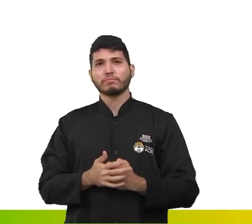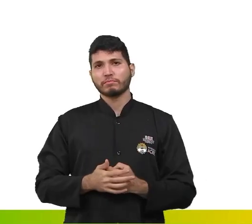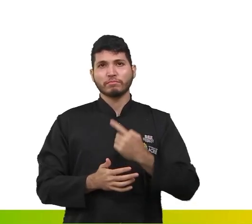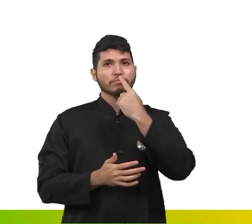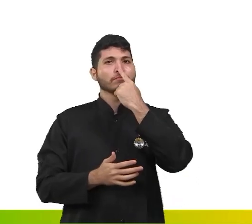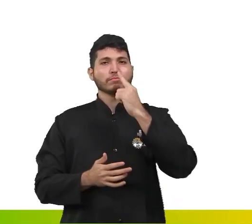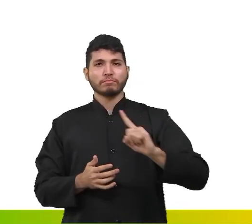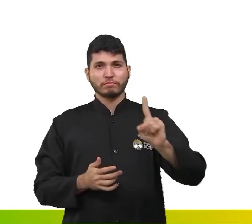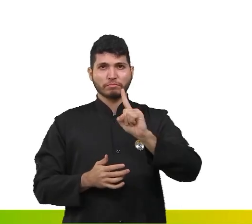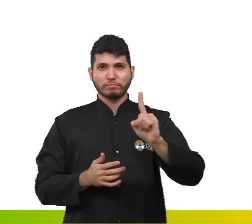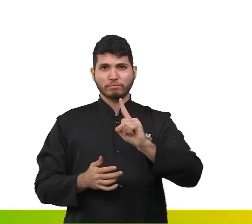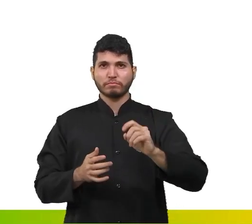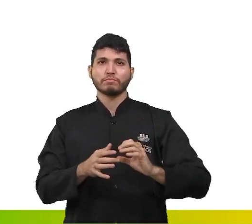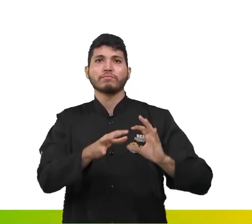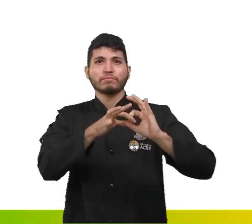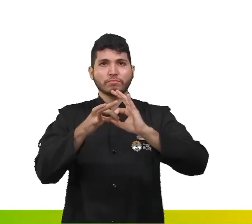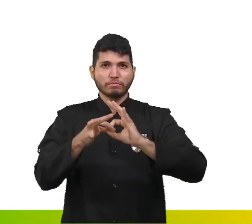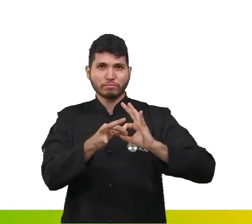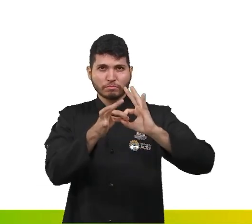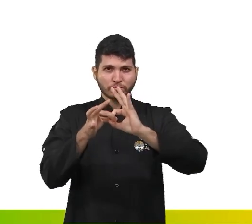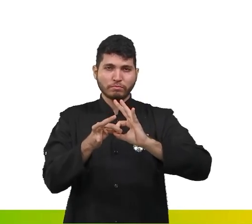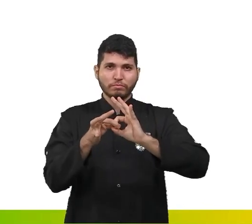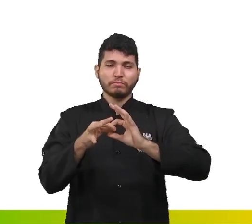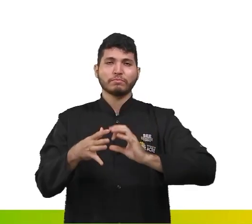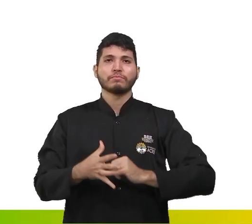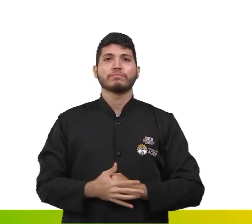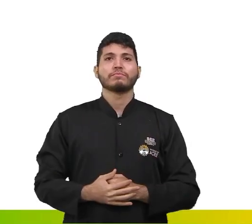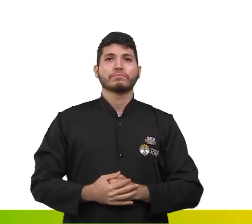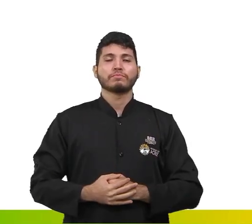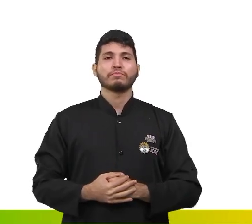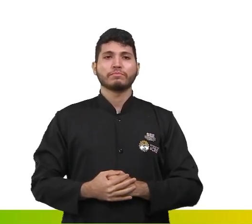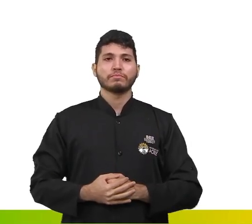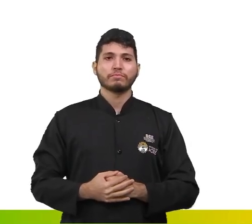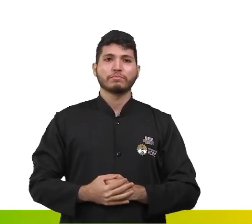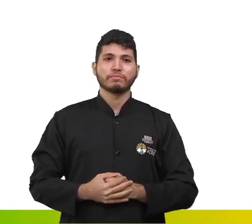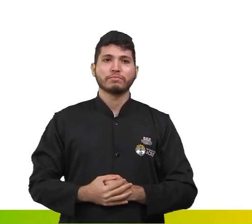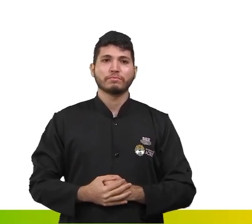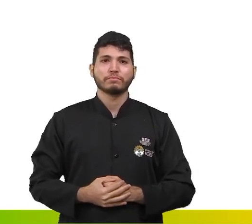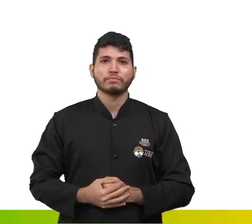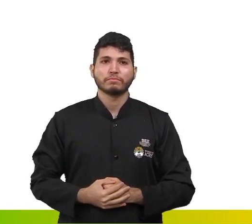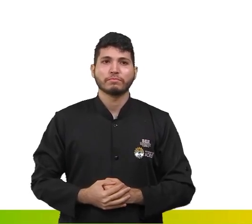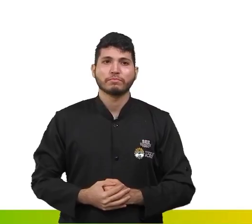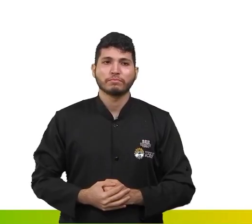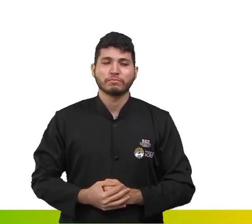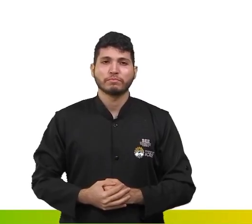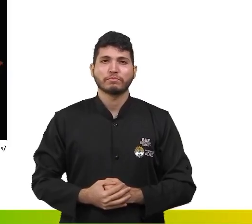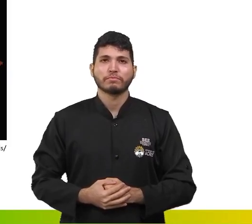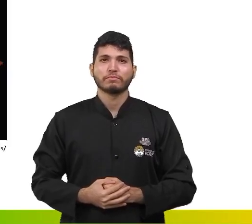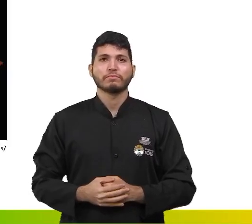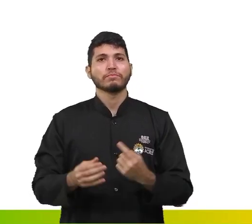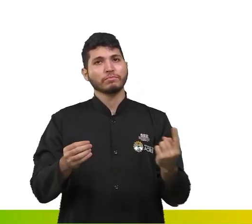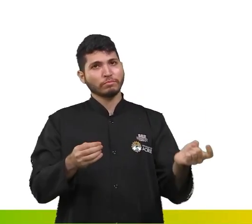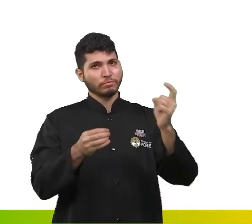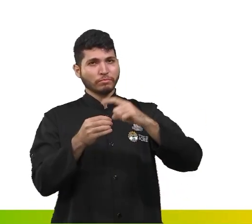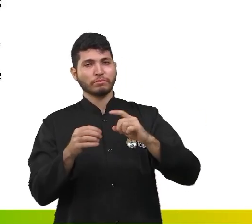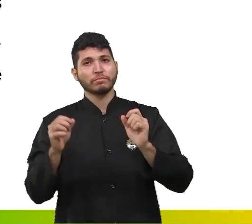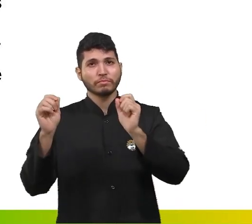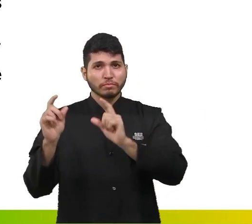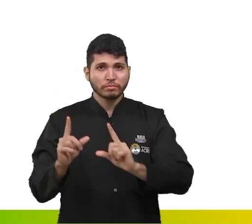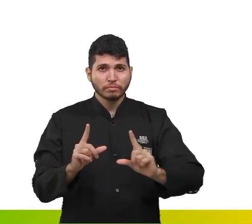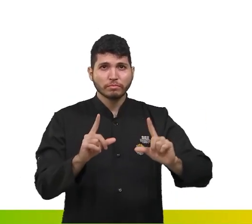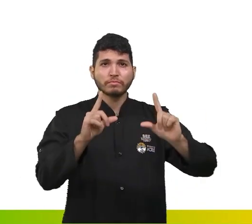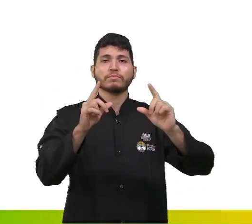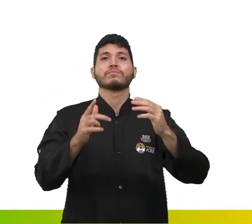íntimo, não íntimo e por conexão. Aproveitando aí um tempinho, né? Eu vou voltar aqui no nosso slide, que